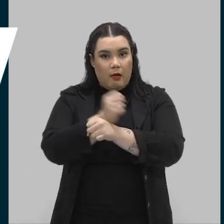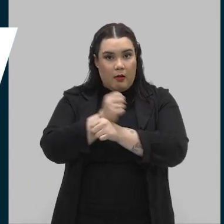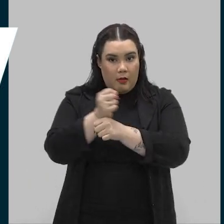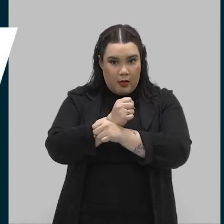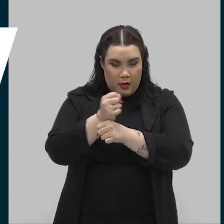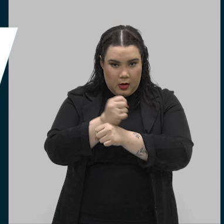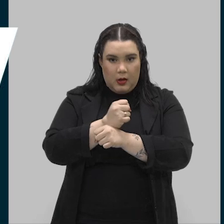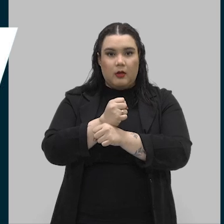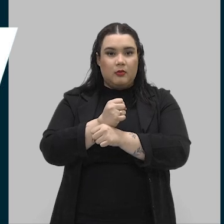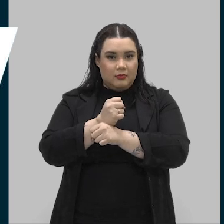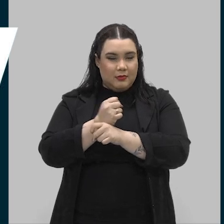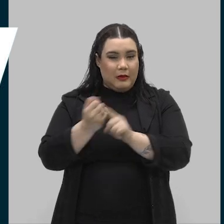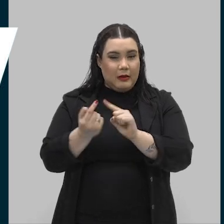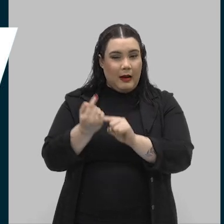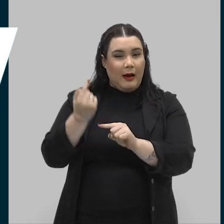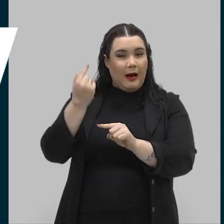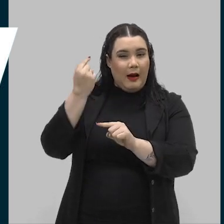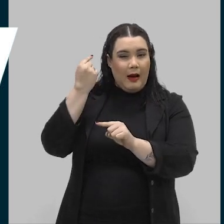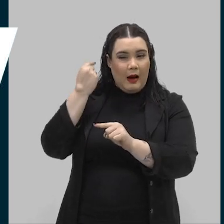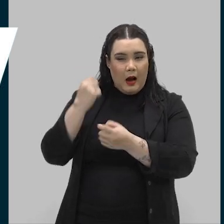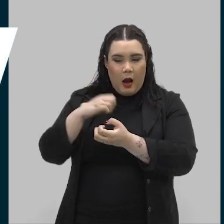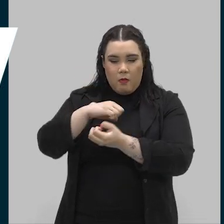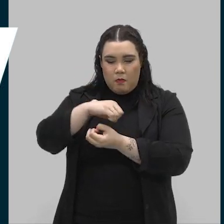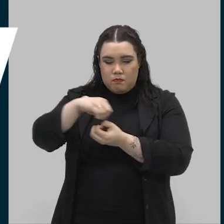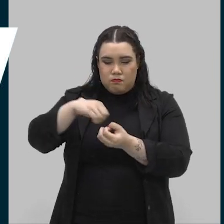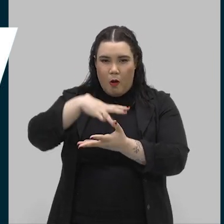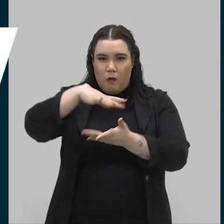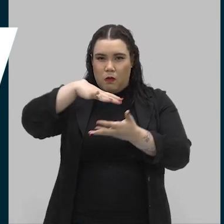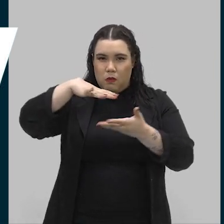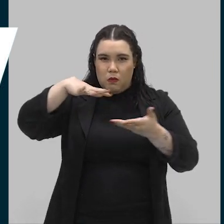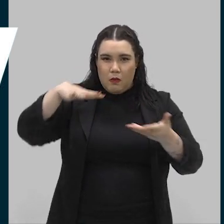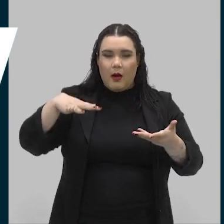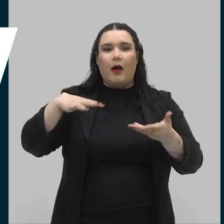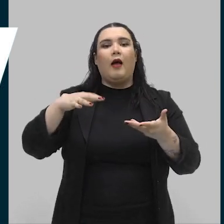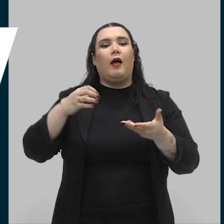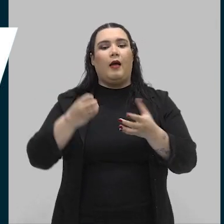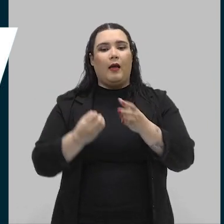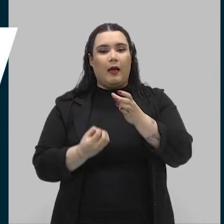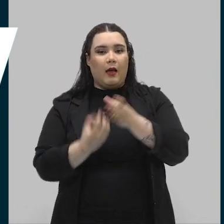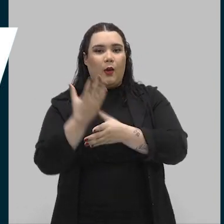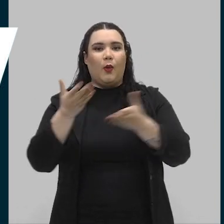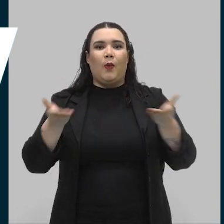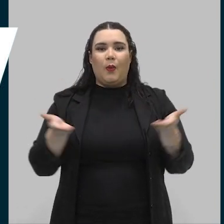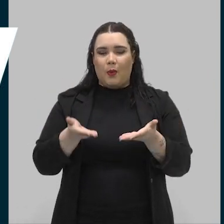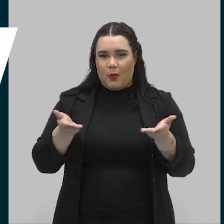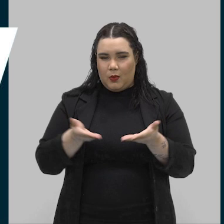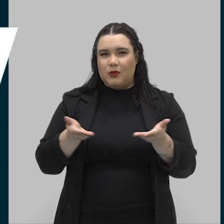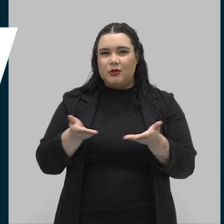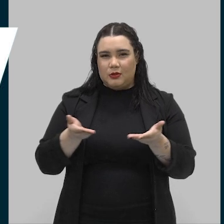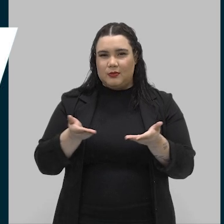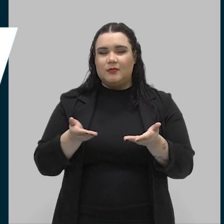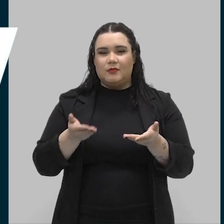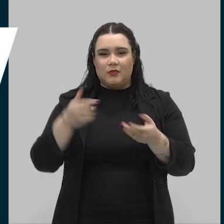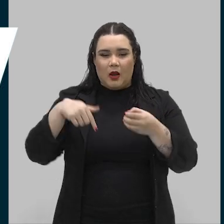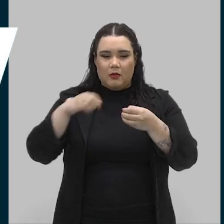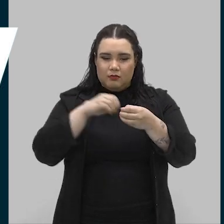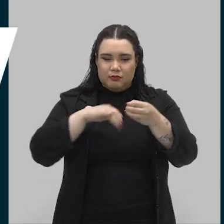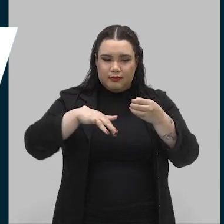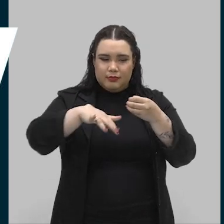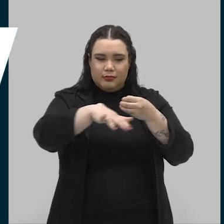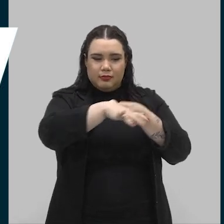aquela explosão, pessoal, é que nós vamos ter aí o que nós temos hoje, tá, pessoal? As nossas galáxias